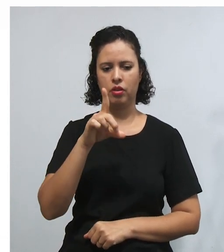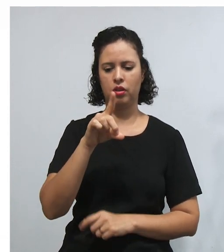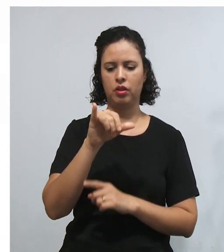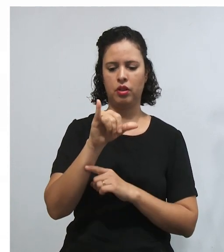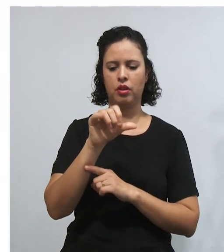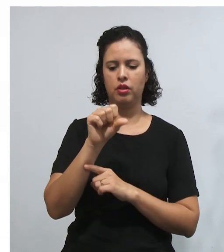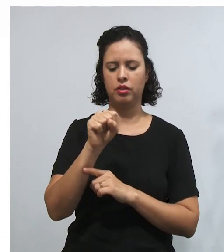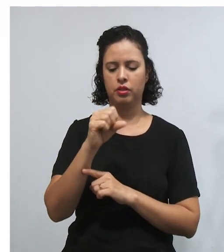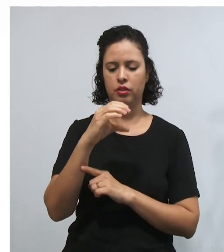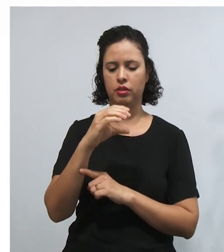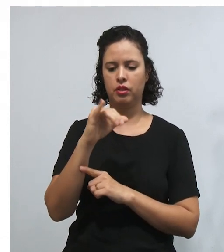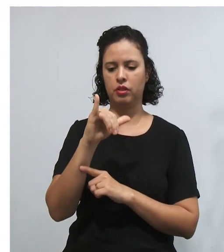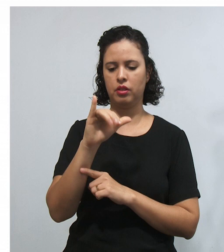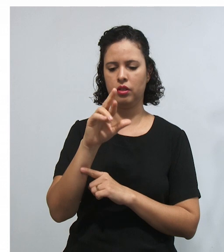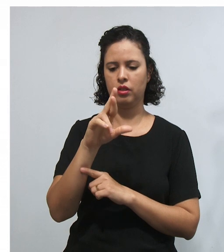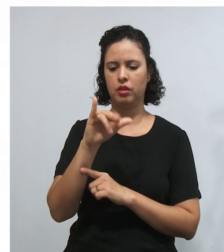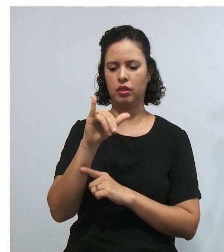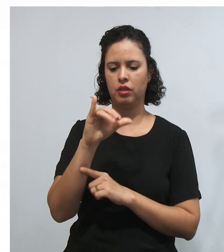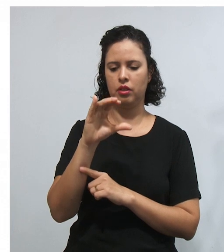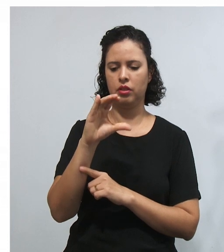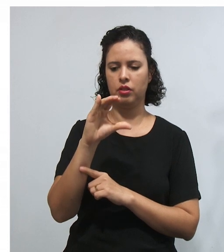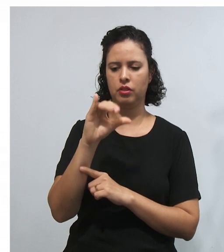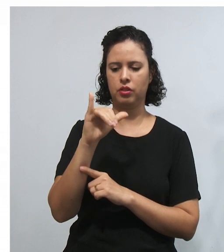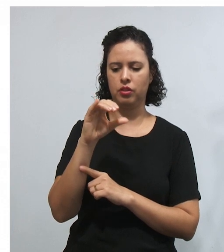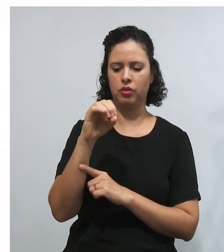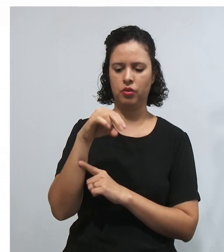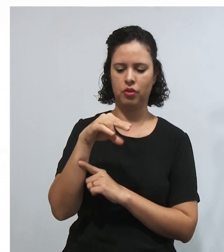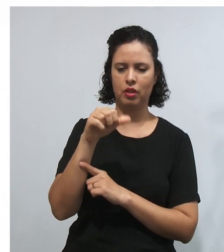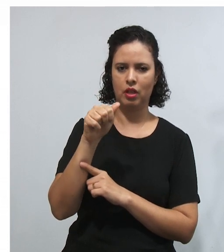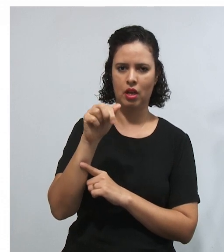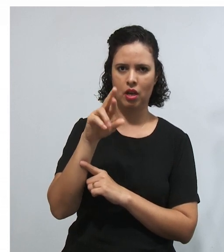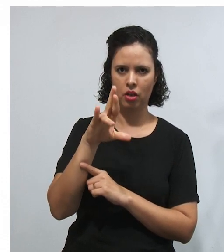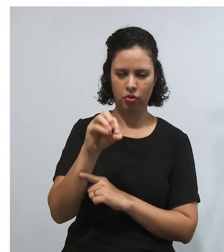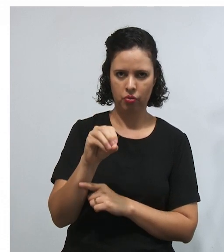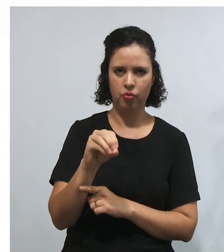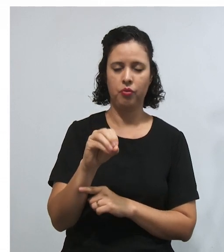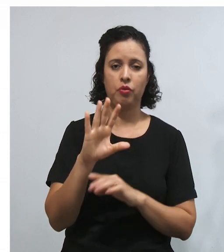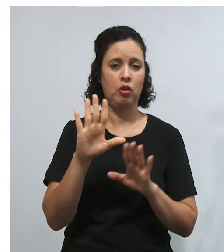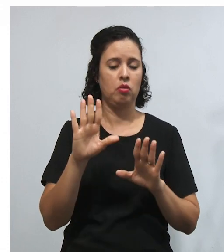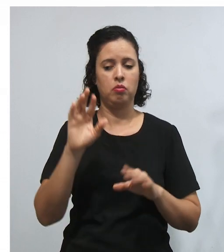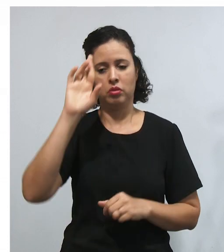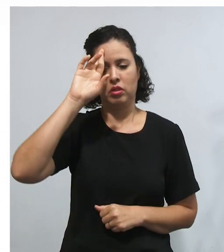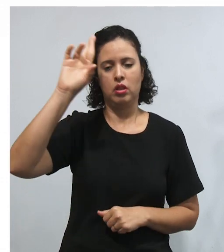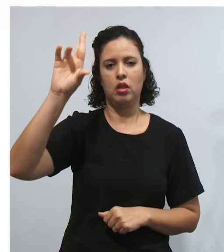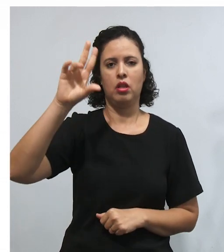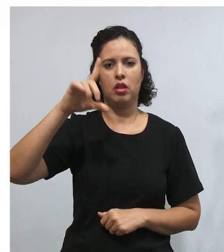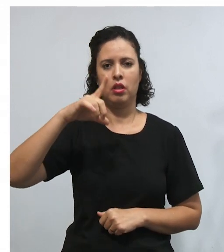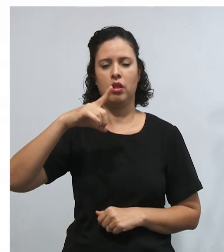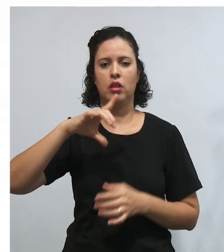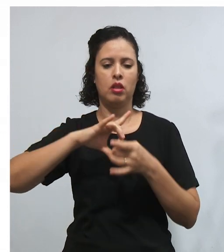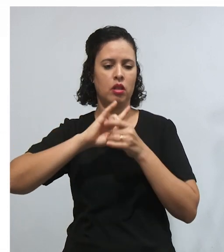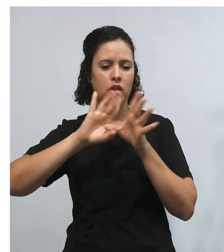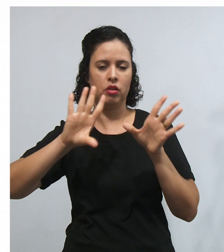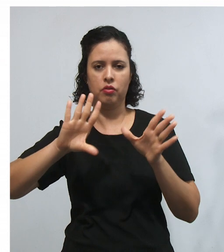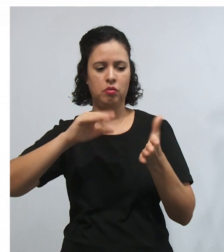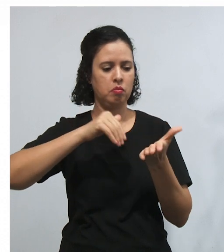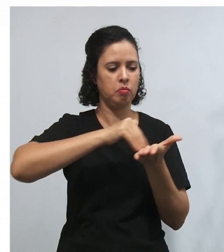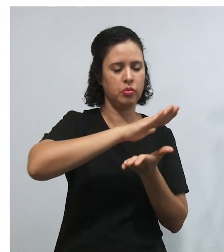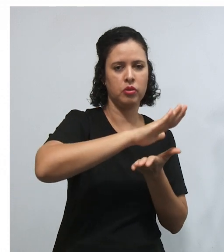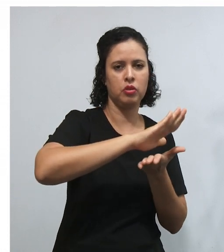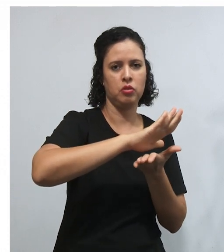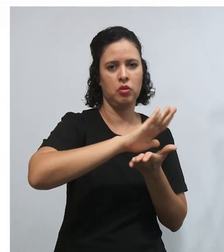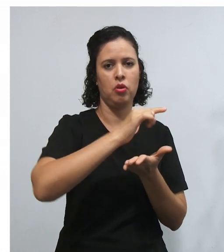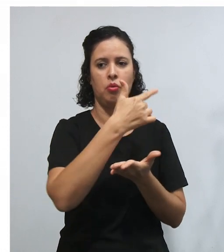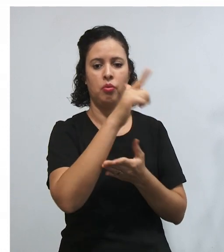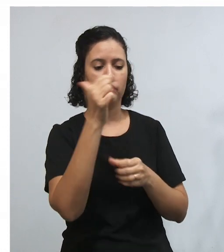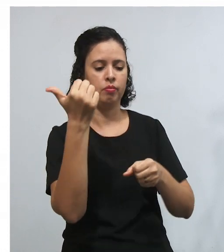livre nomeação e exoneração. Então, de fato, o Poder Judiciário, ele pode analisar, sim, todos